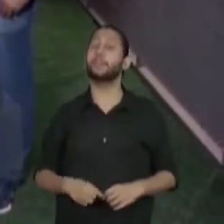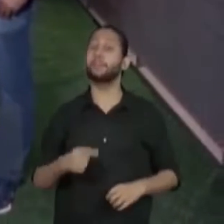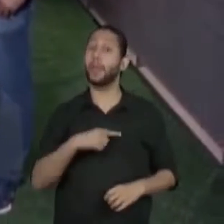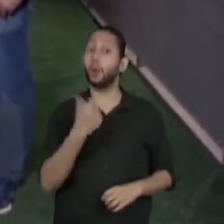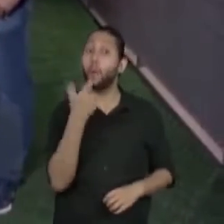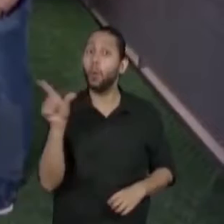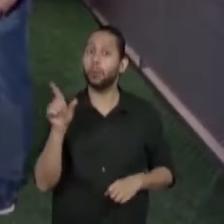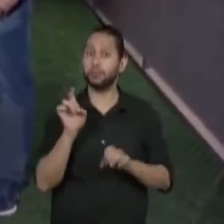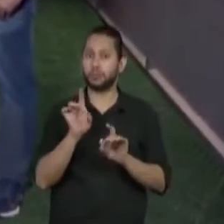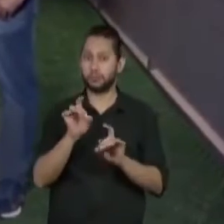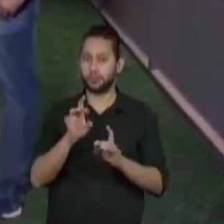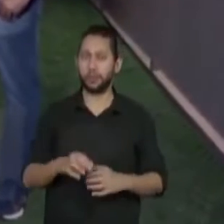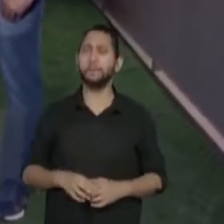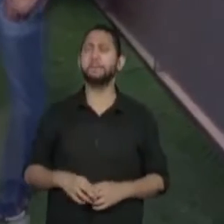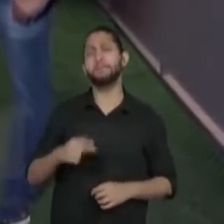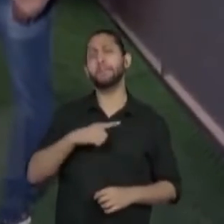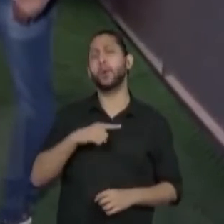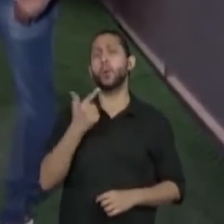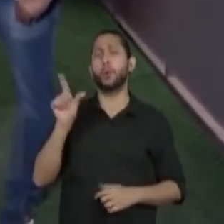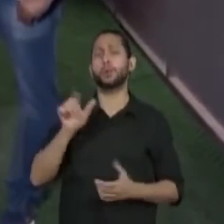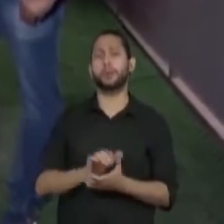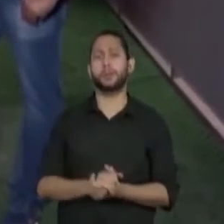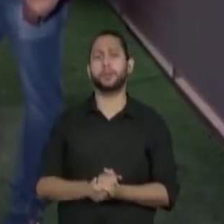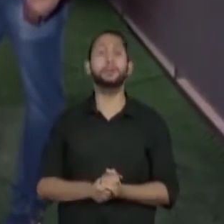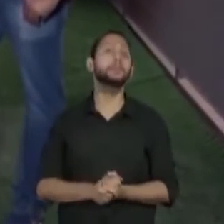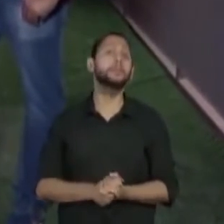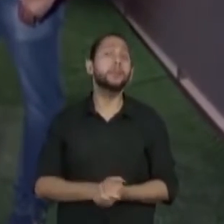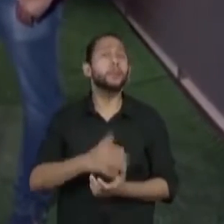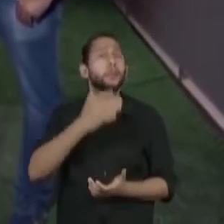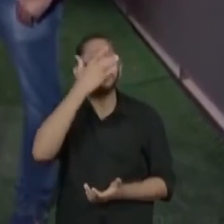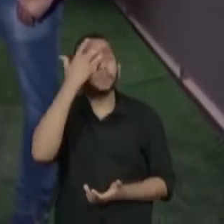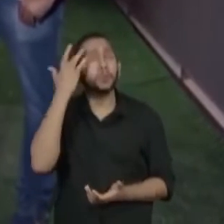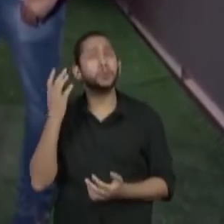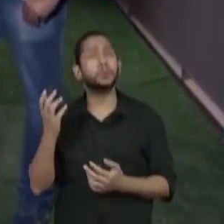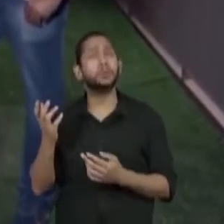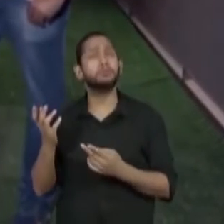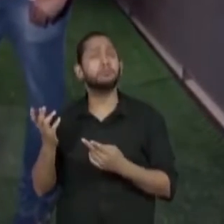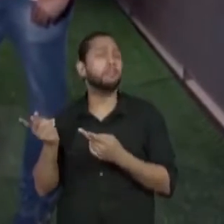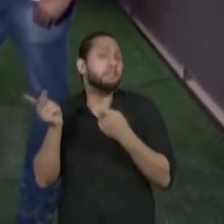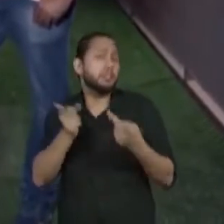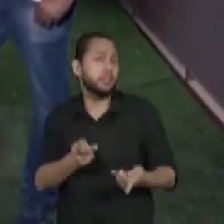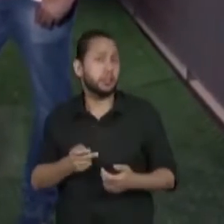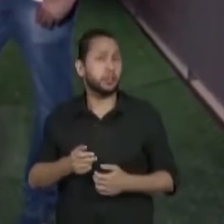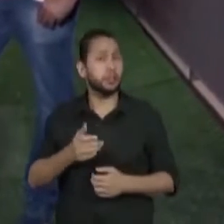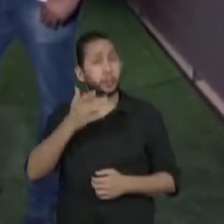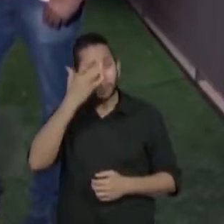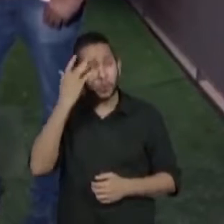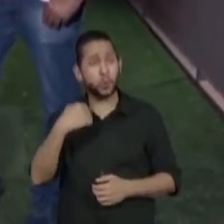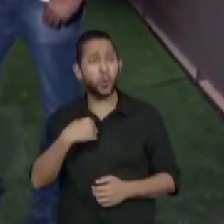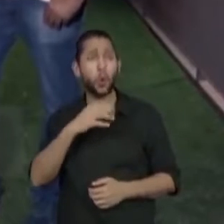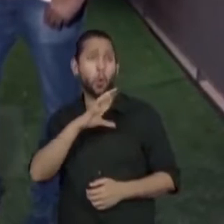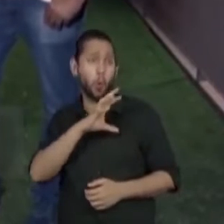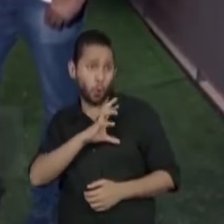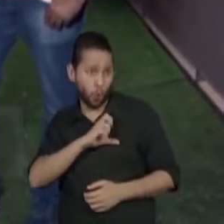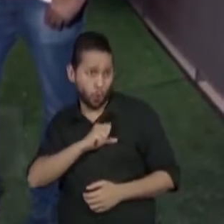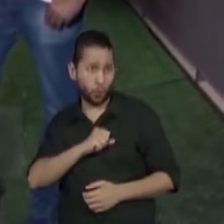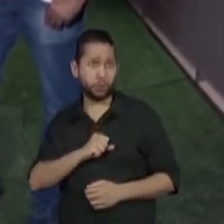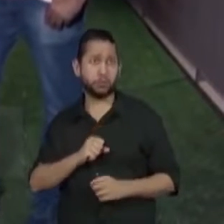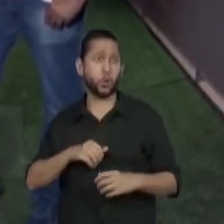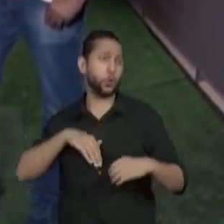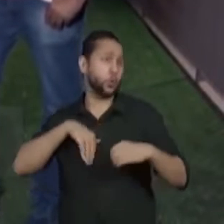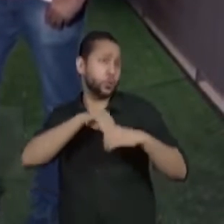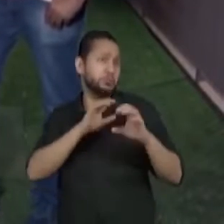outras técnicas, Sim, existem não é outras isso? técnicas. E as pessoas, quando elas vêm aqui, elas preferem chutar de forma